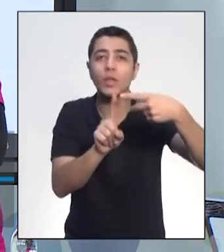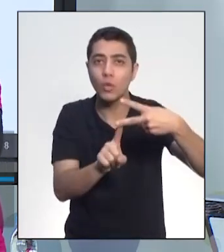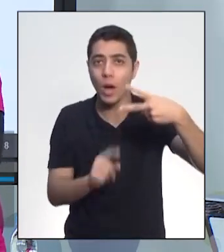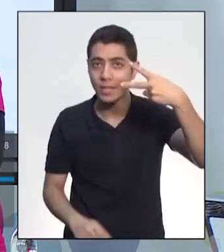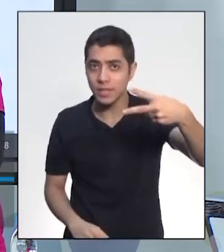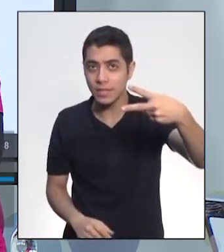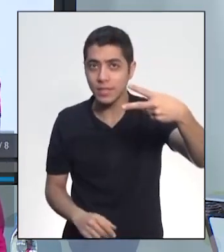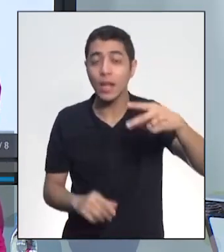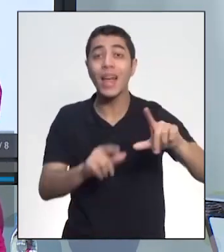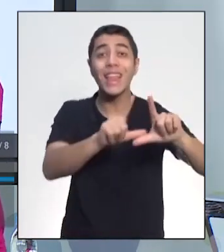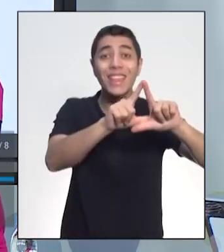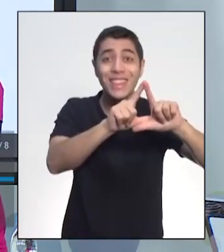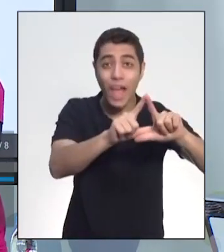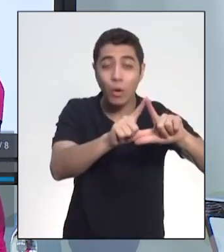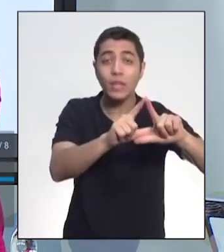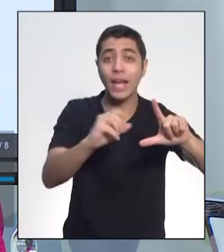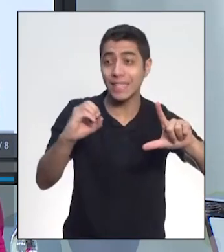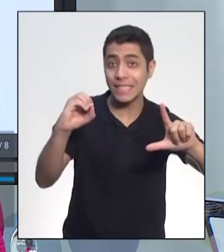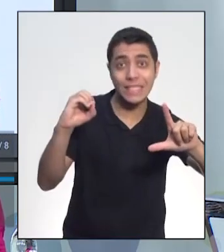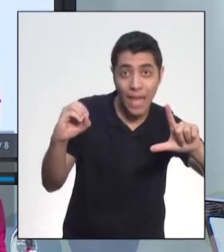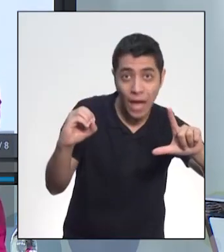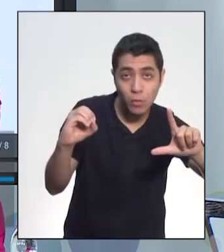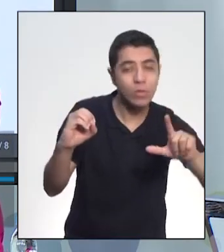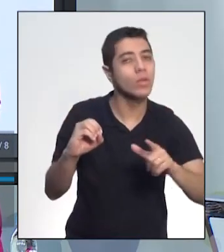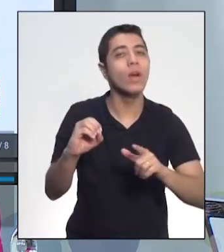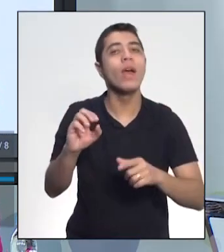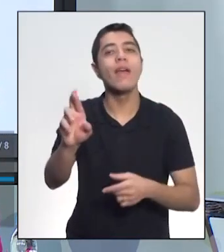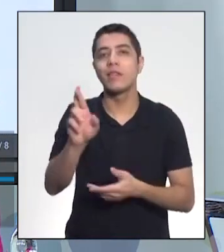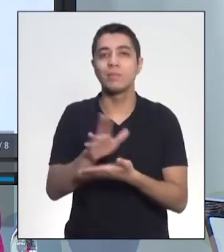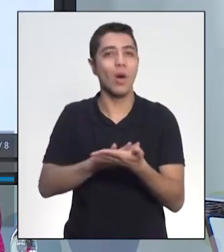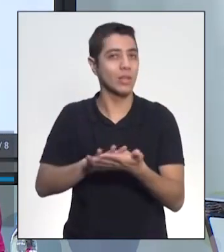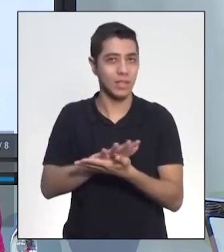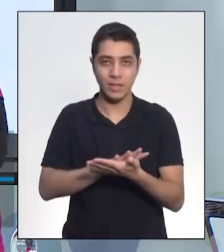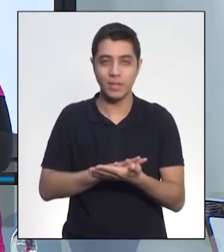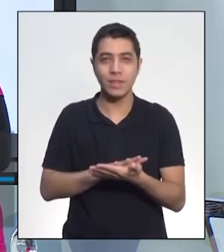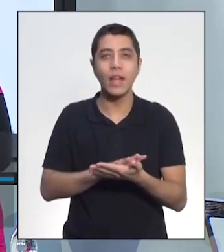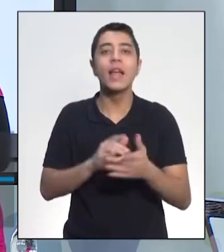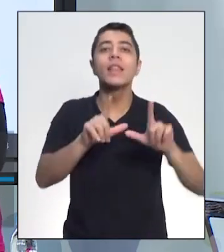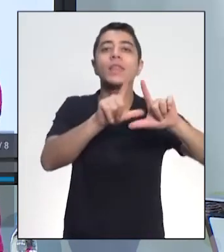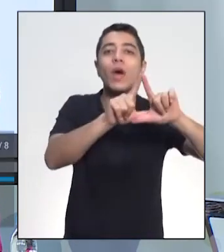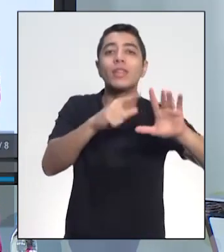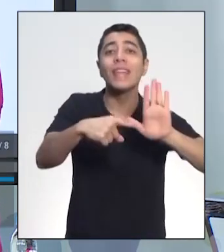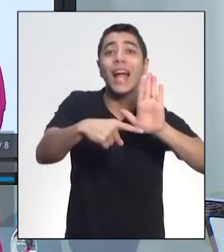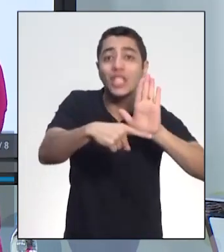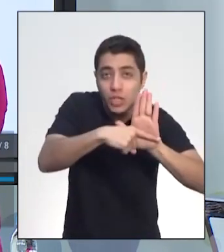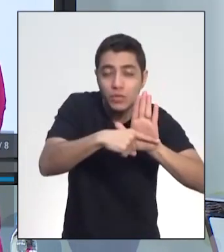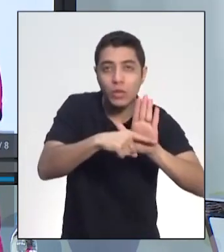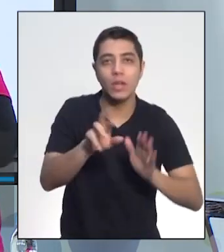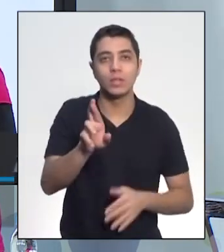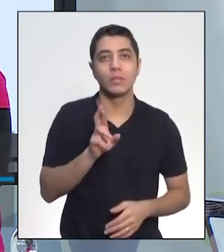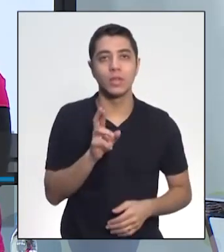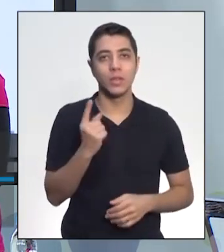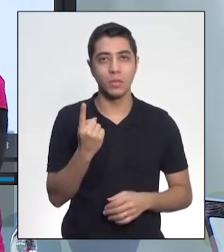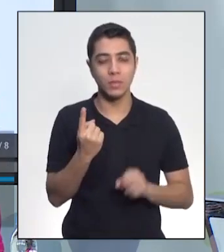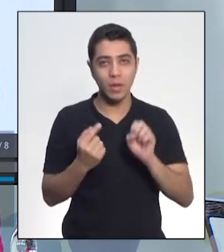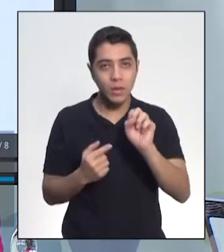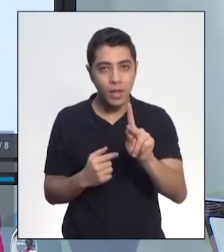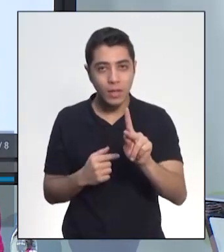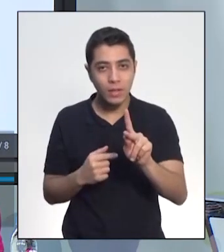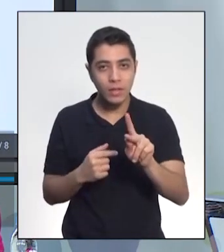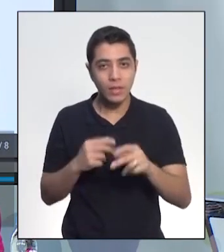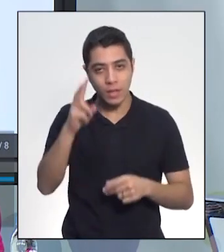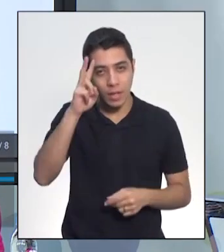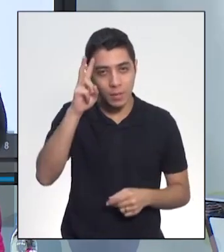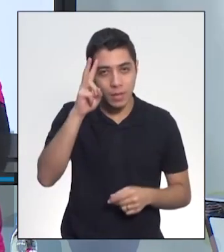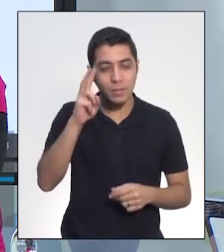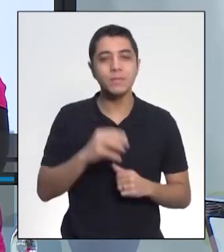não tem resposta. O que significa isso? Duas respostas, cruzo o eixo x em dois lugares. Uma resposta, cruzo o eixo x em